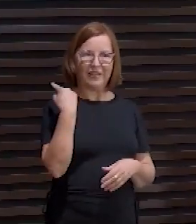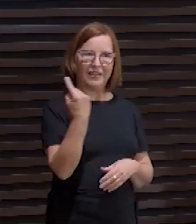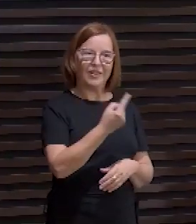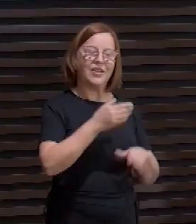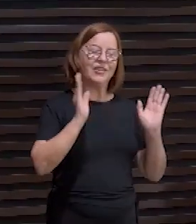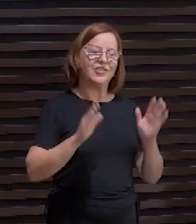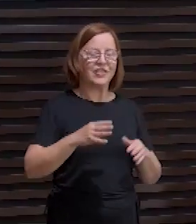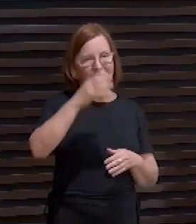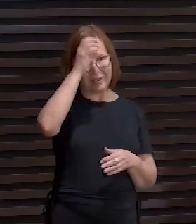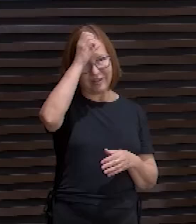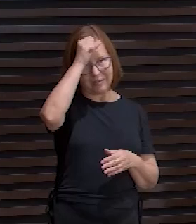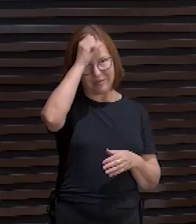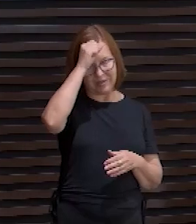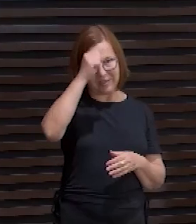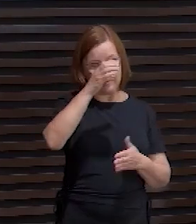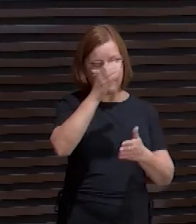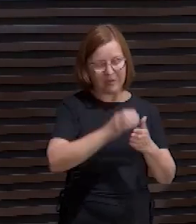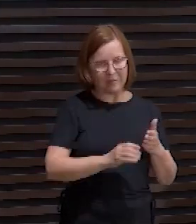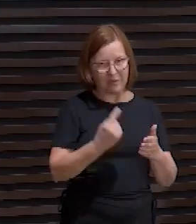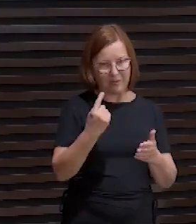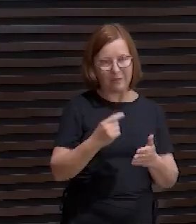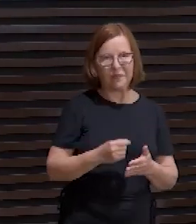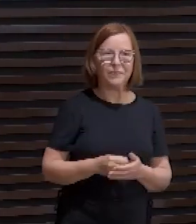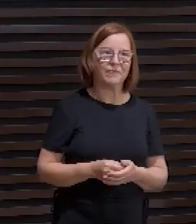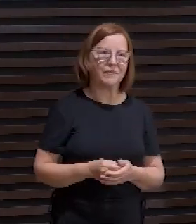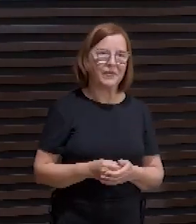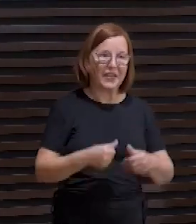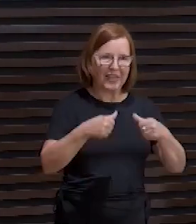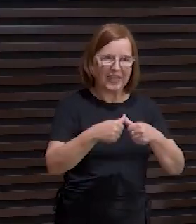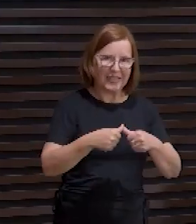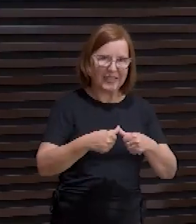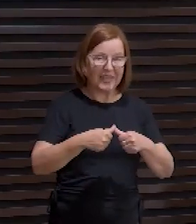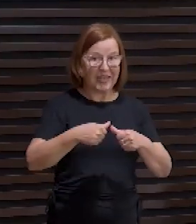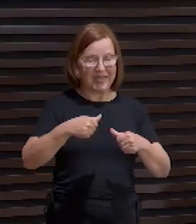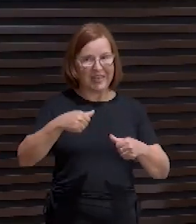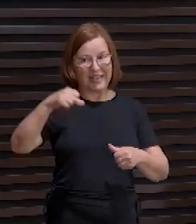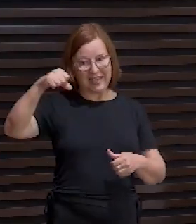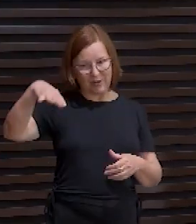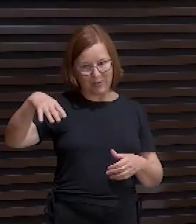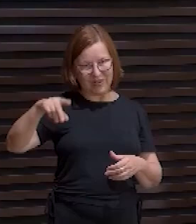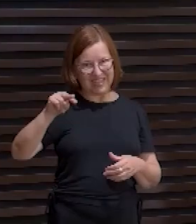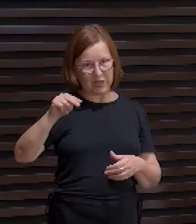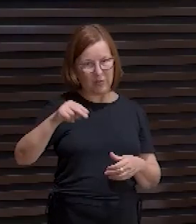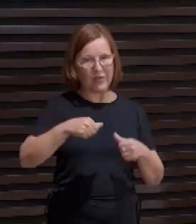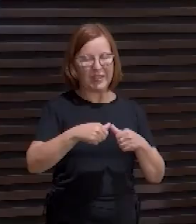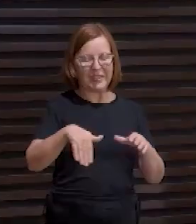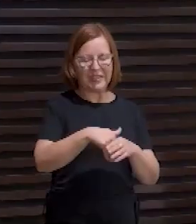para que fique claro, estar na luz é o mesmo que estar em Cristo. Dessa forma, se Cristo vive em